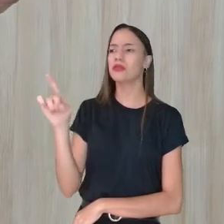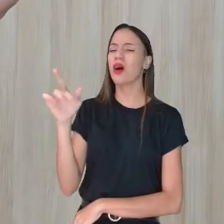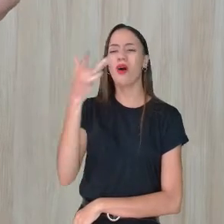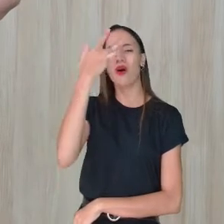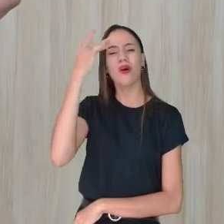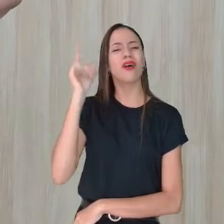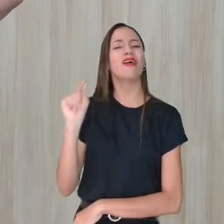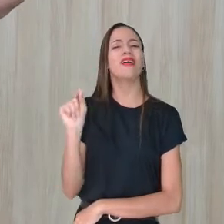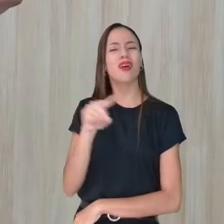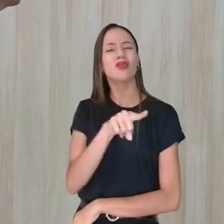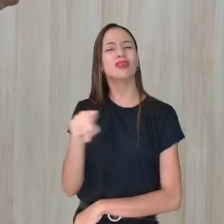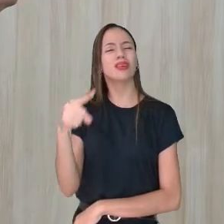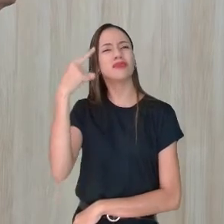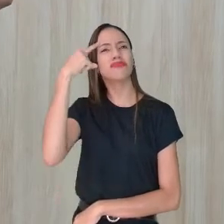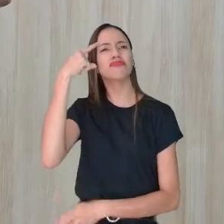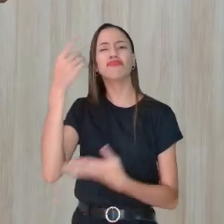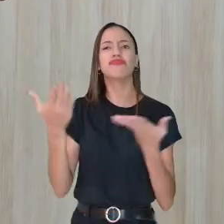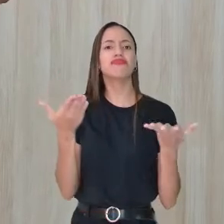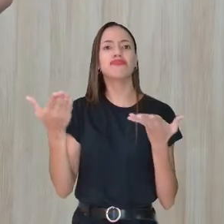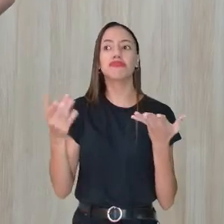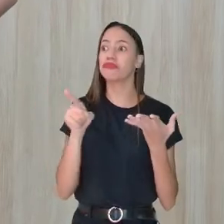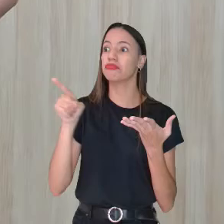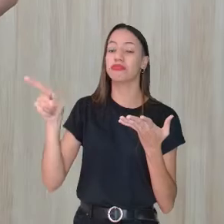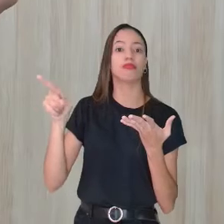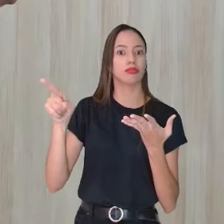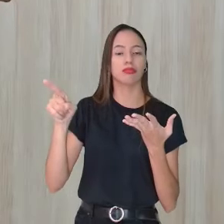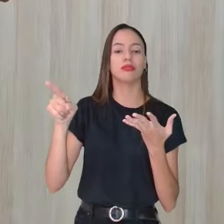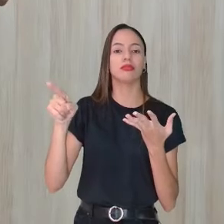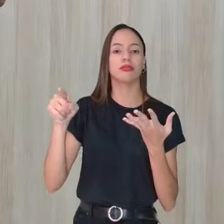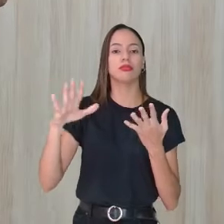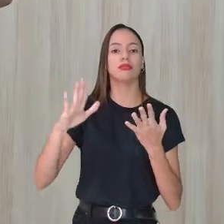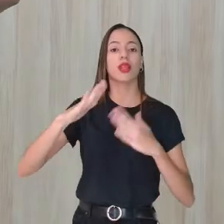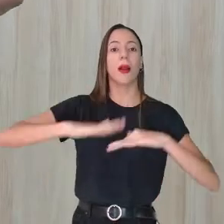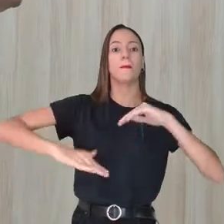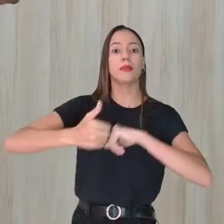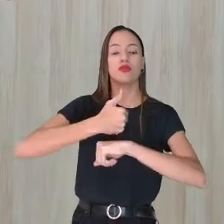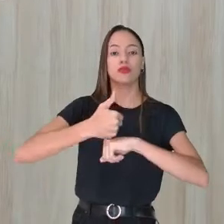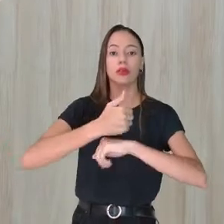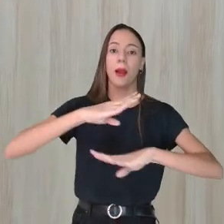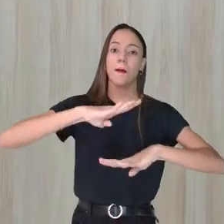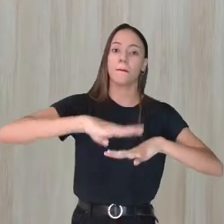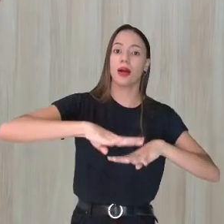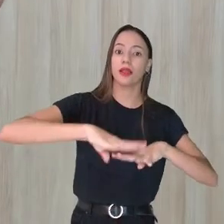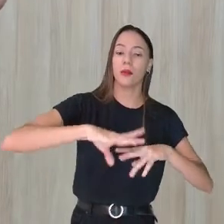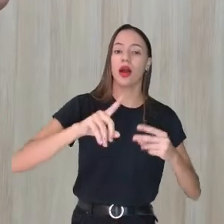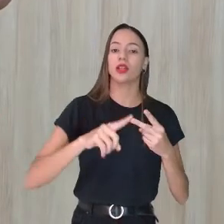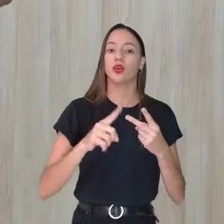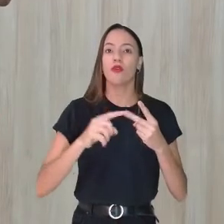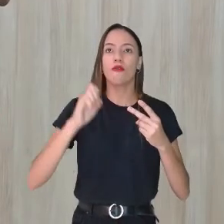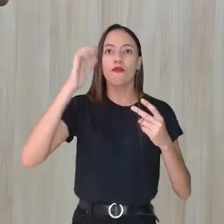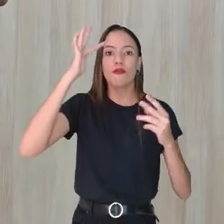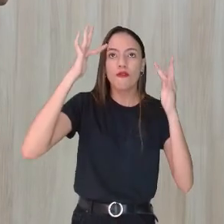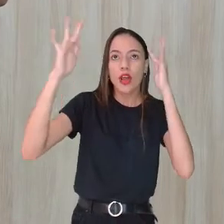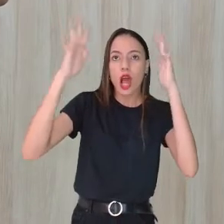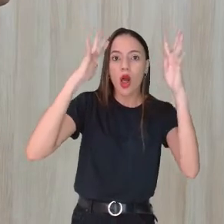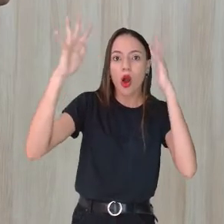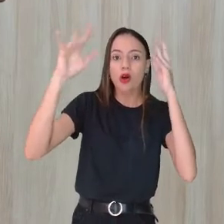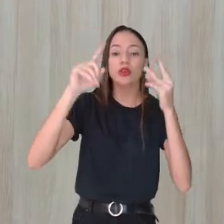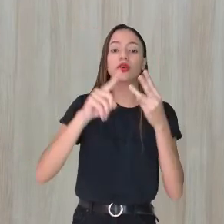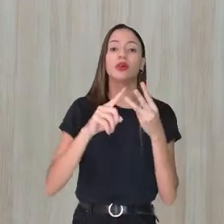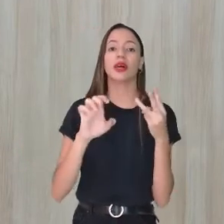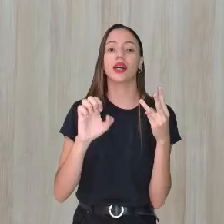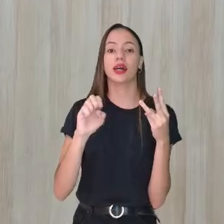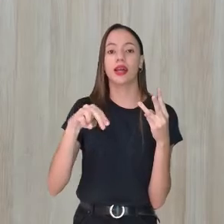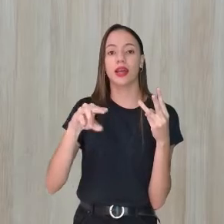quem é esse cara? Esse cara é um matemático, filósofo, ensaísta. Cara é